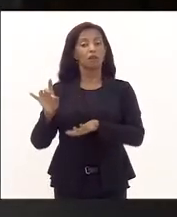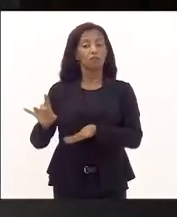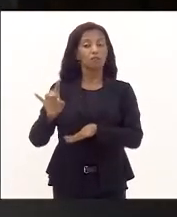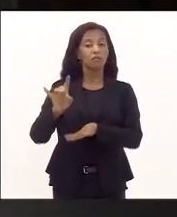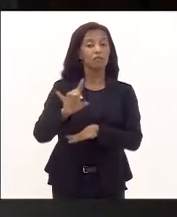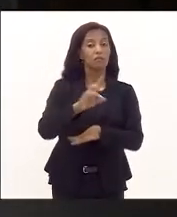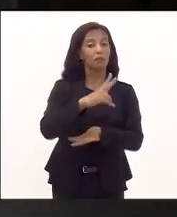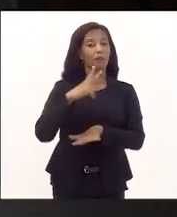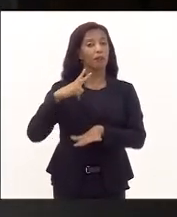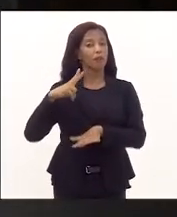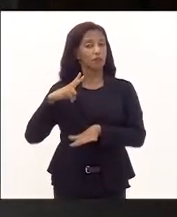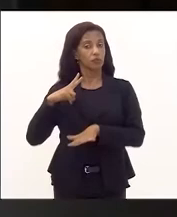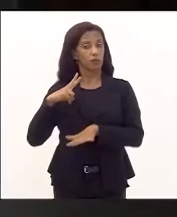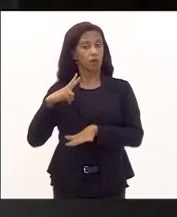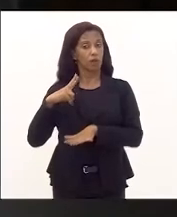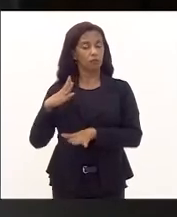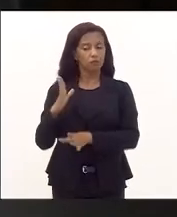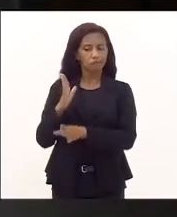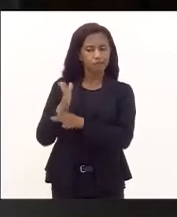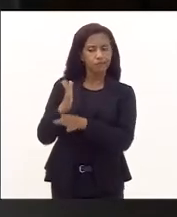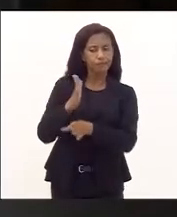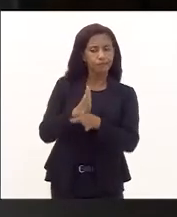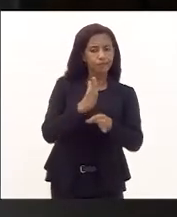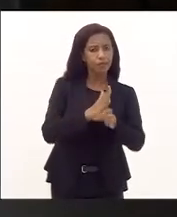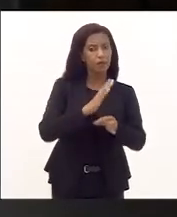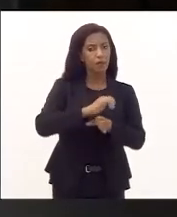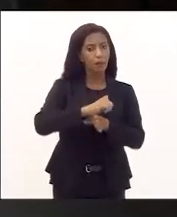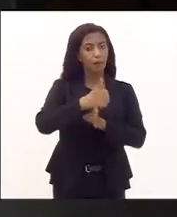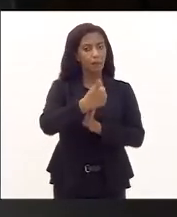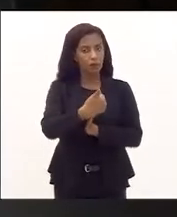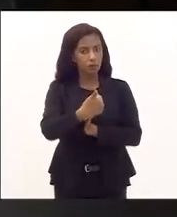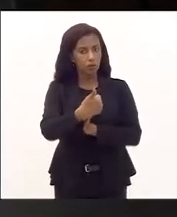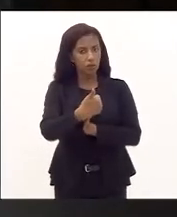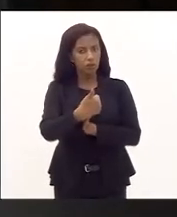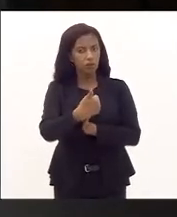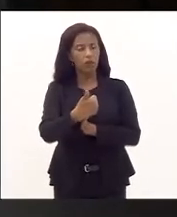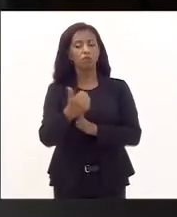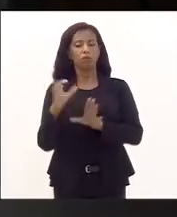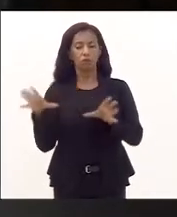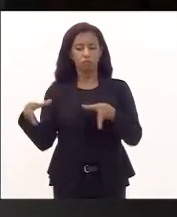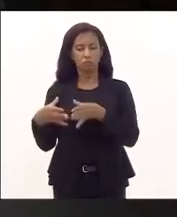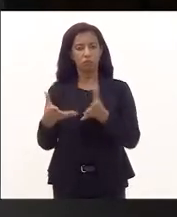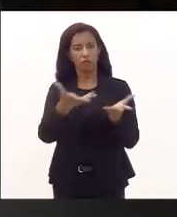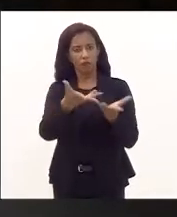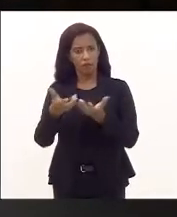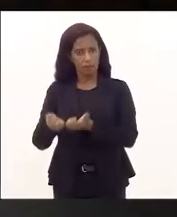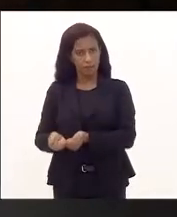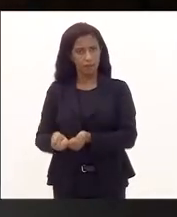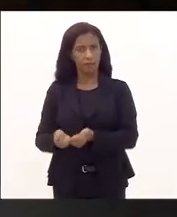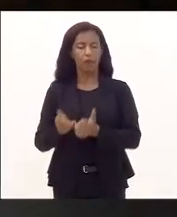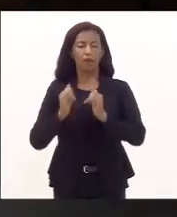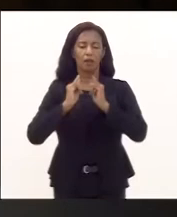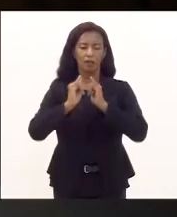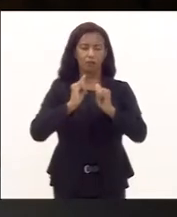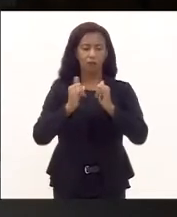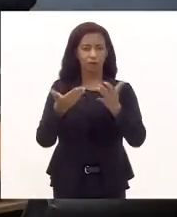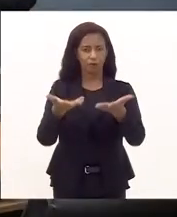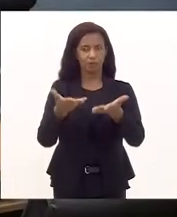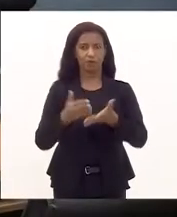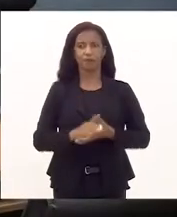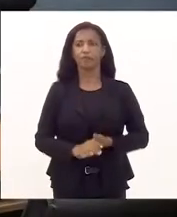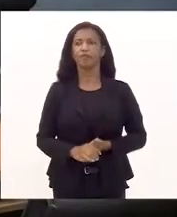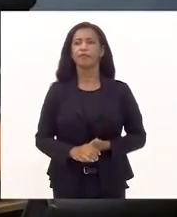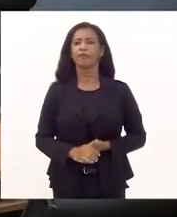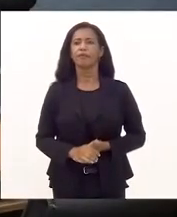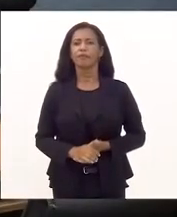a caso. Se for positiva, a corporação os acolherá. Então, essa já é a informação que eu queria dizer a Vossa Excelência.